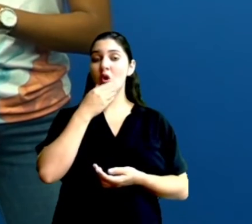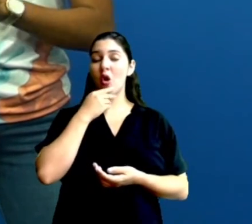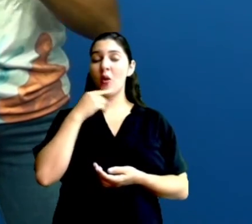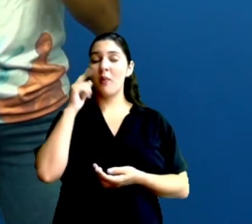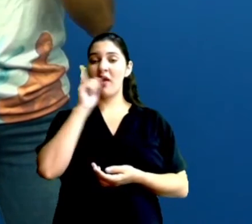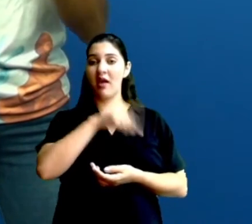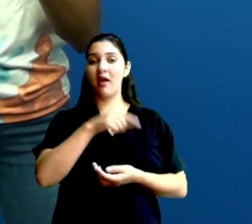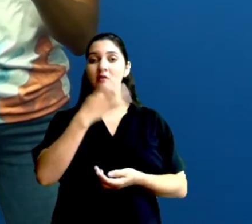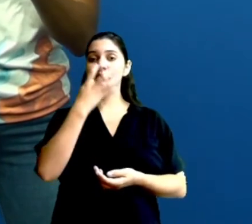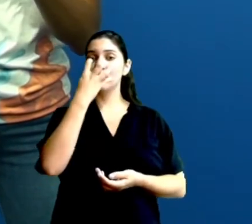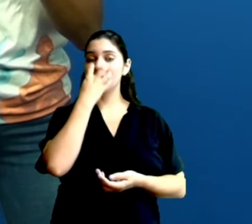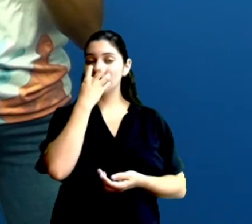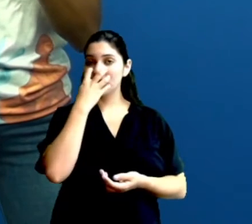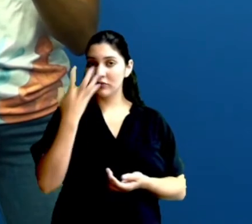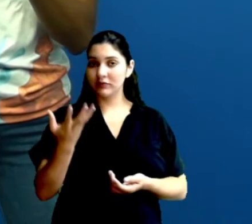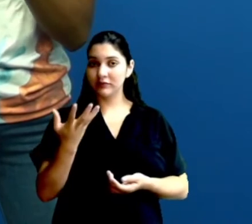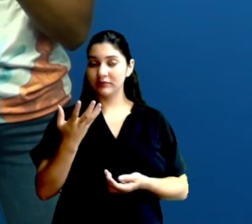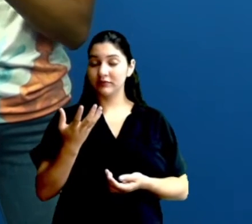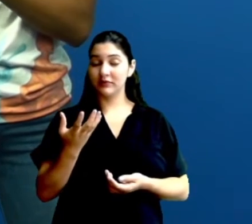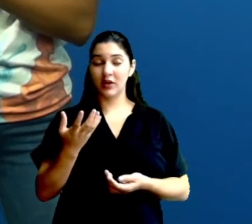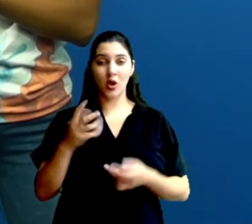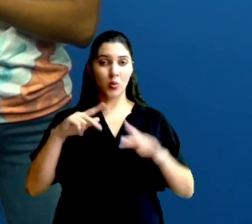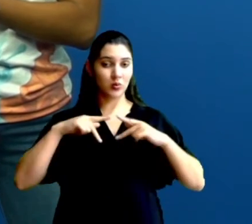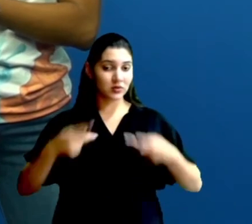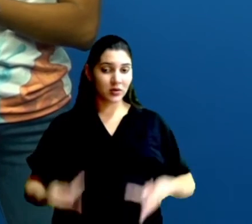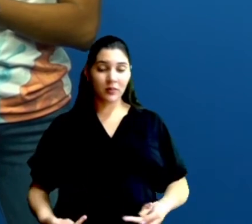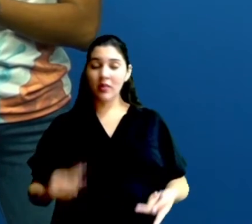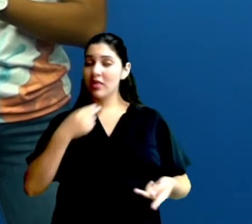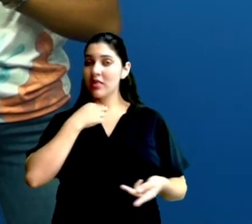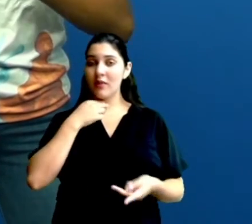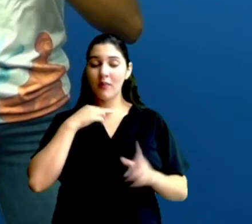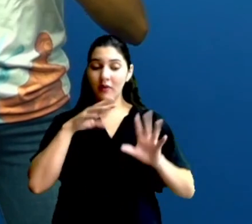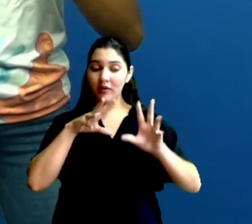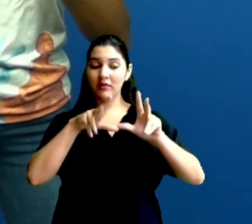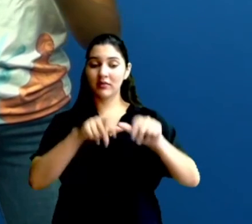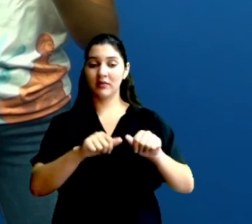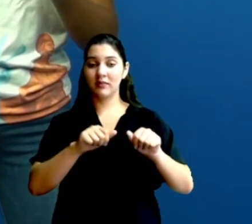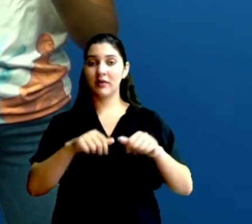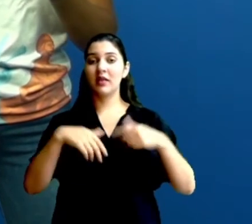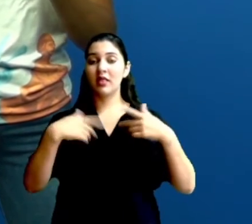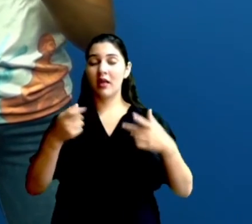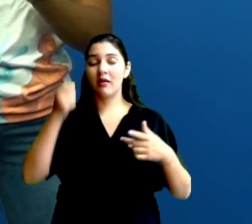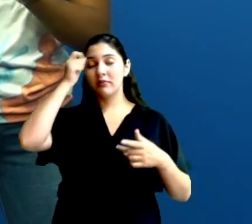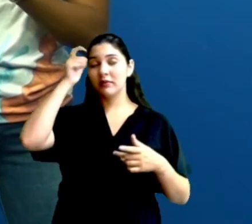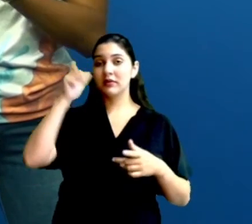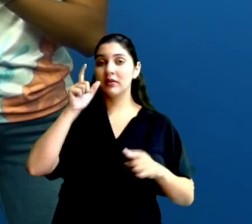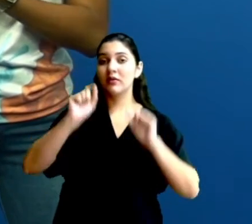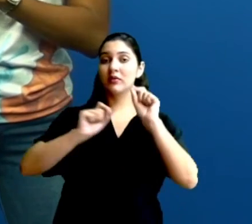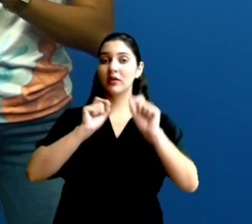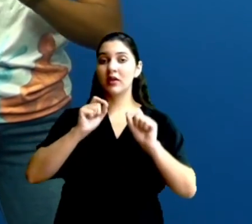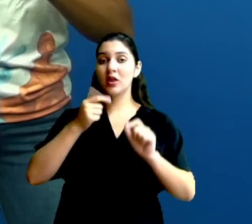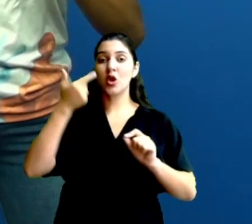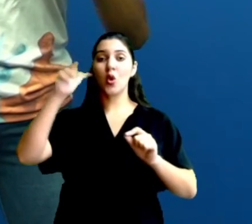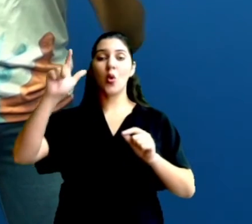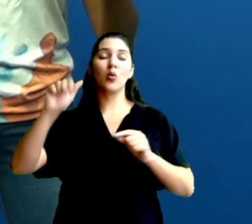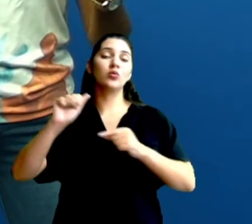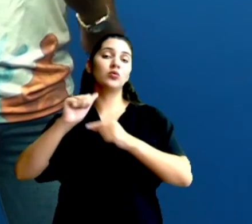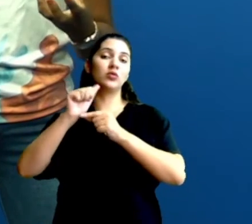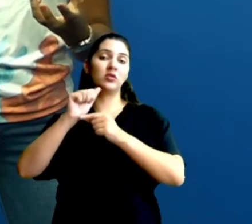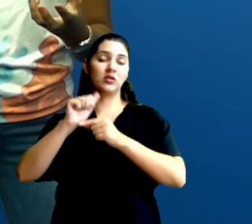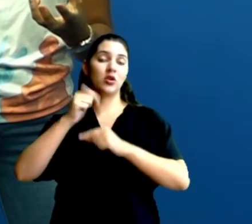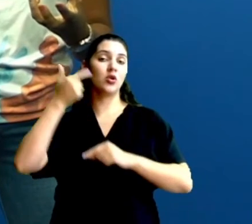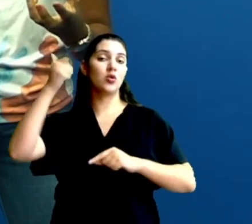cachorro. Vê, o ser humano não pode ser um animal. Então, está dando a ideia de quê? De outro adjetivo, de